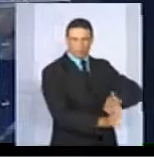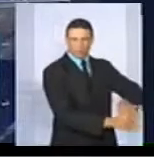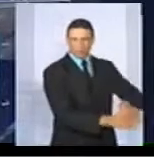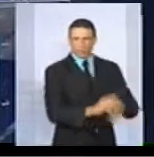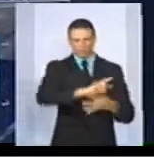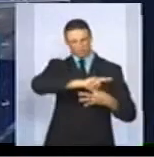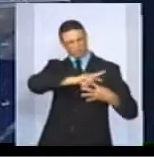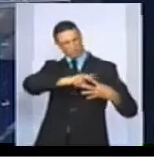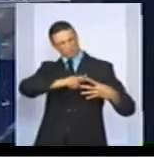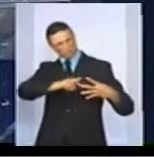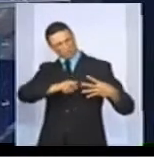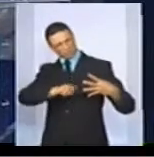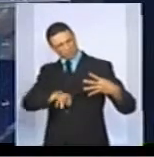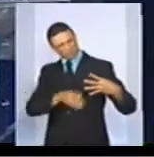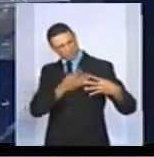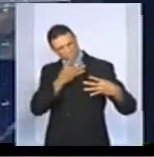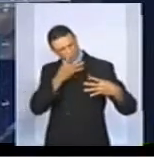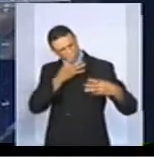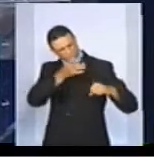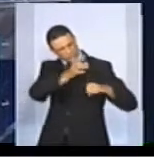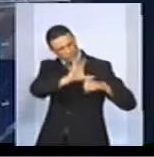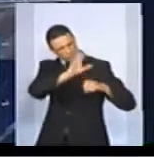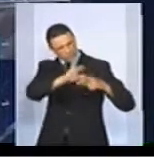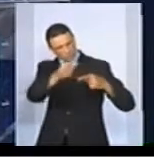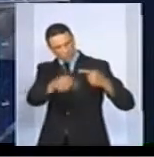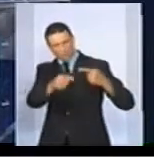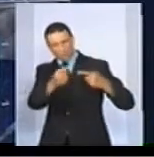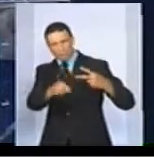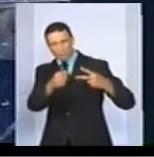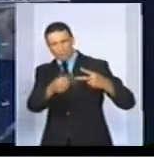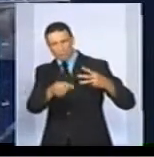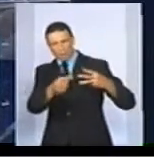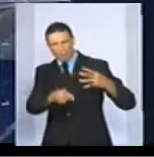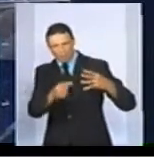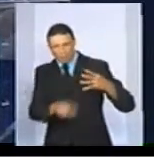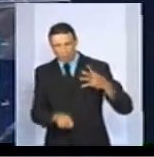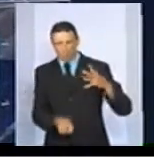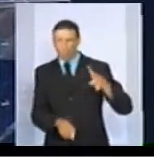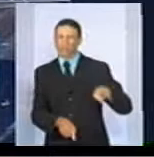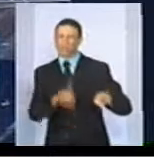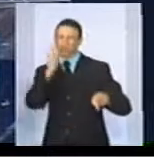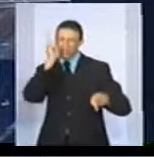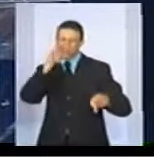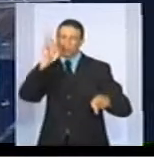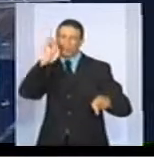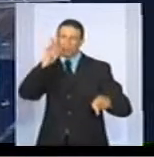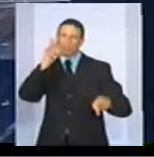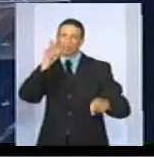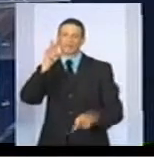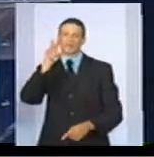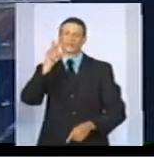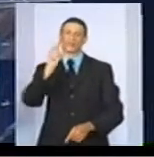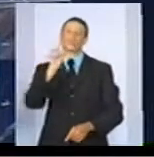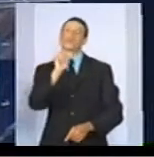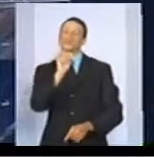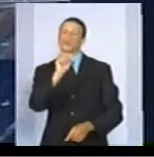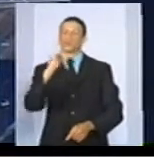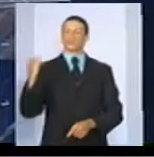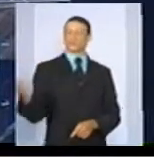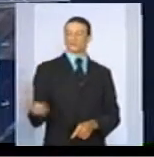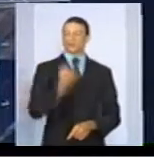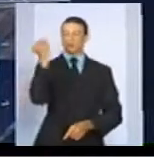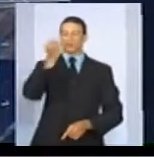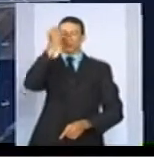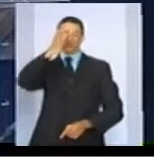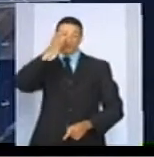tantos luminares do Direito Constitucional brasileiro lembrar esta importante